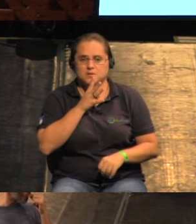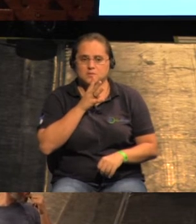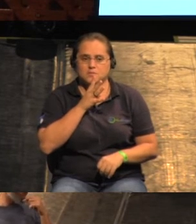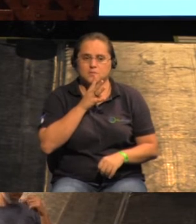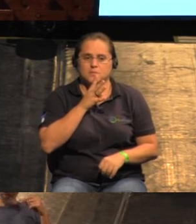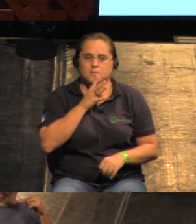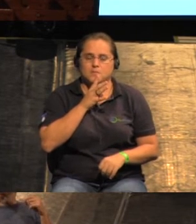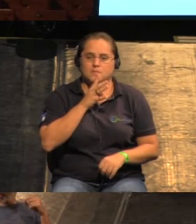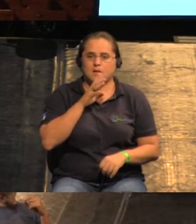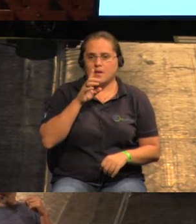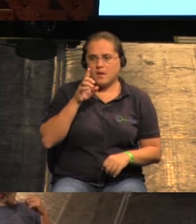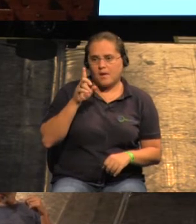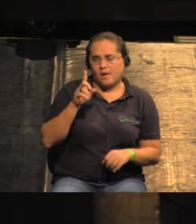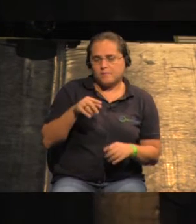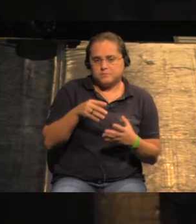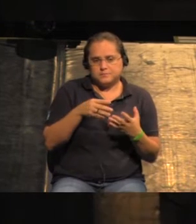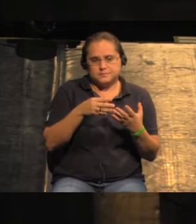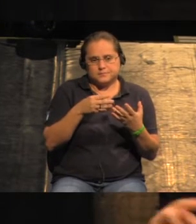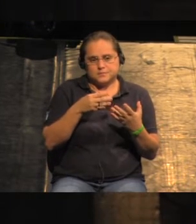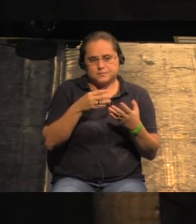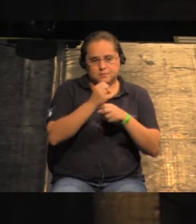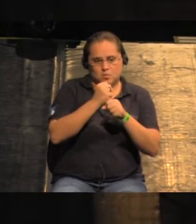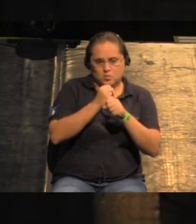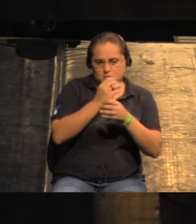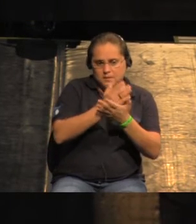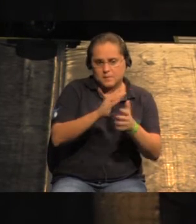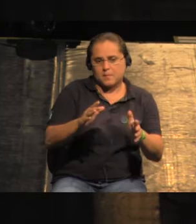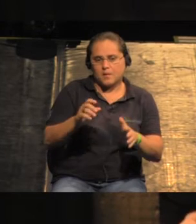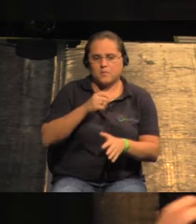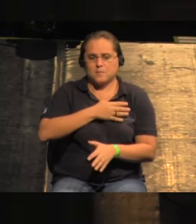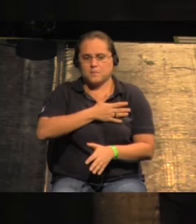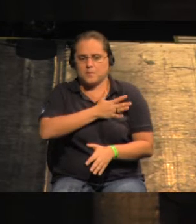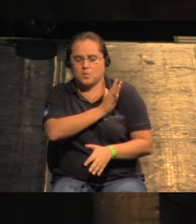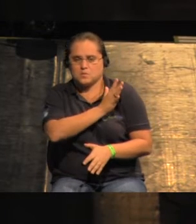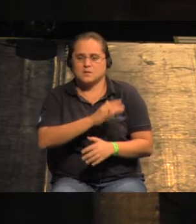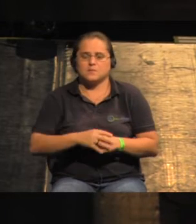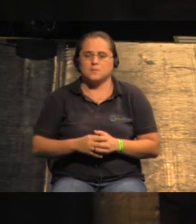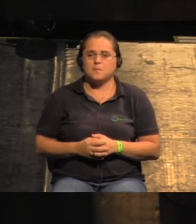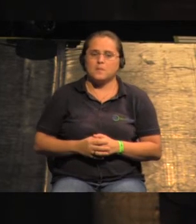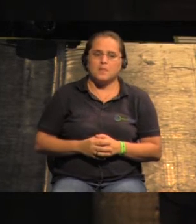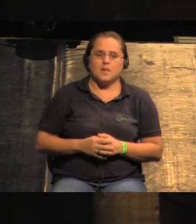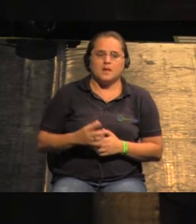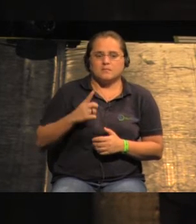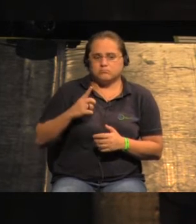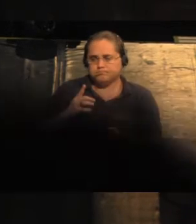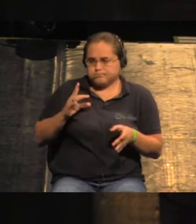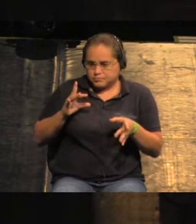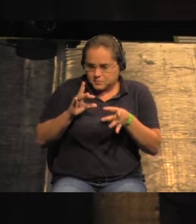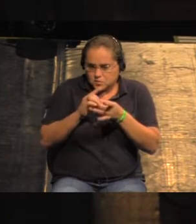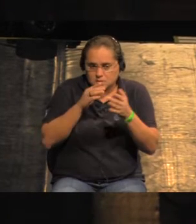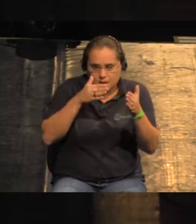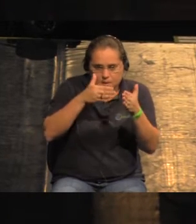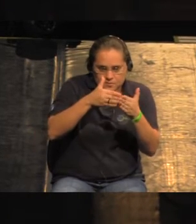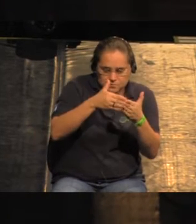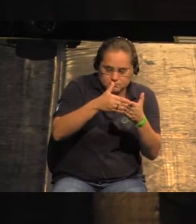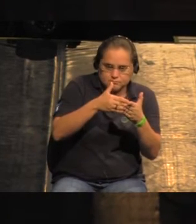a formação de conhecimento e a desmistificação e a desconstrução de preconceitos